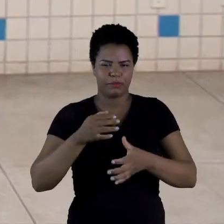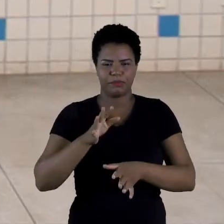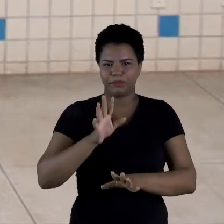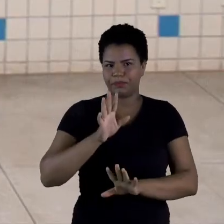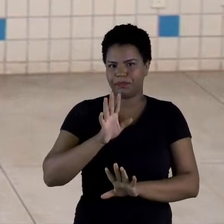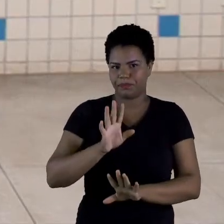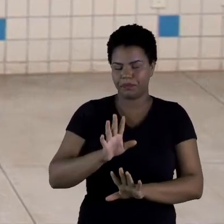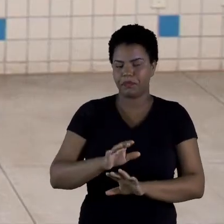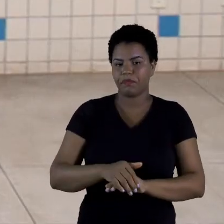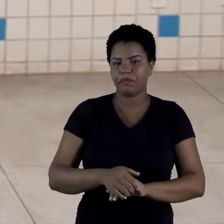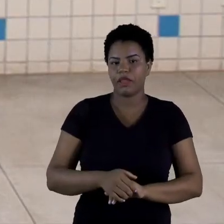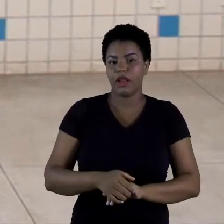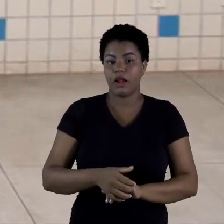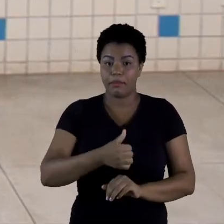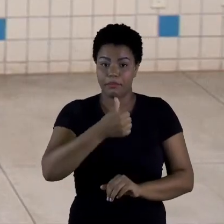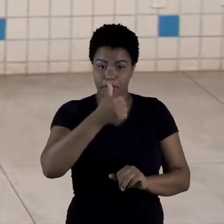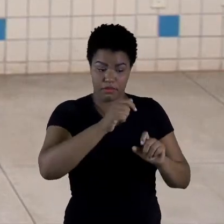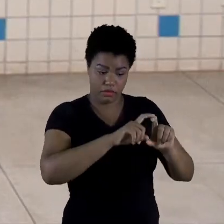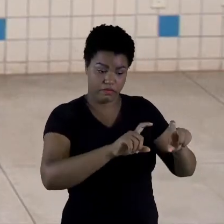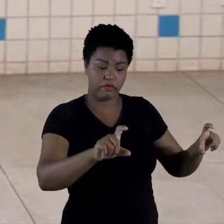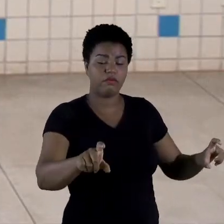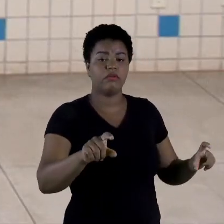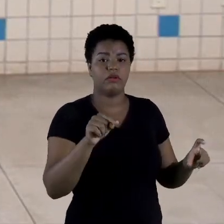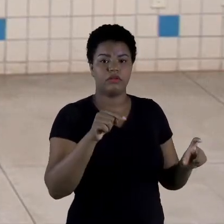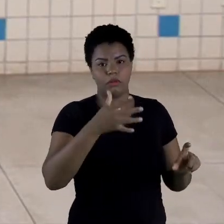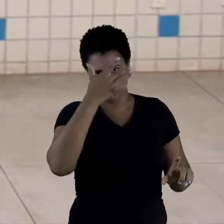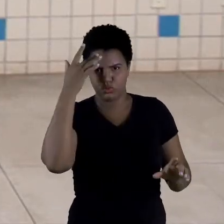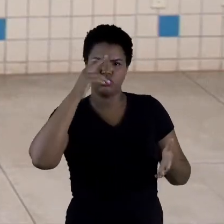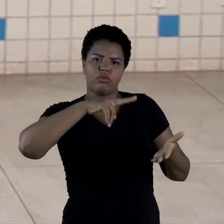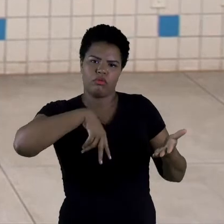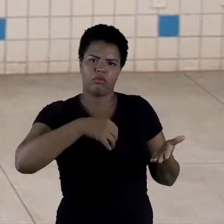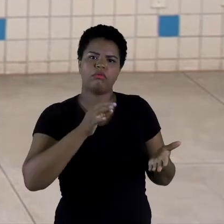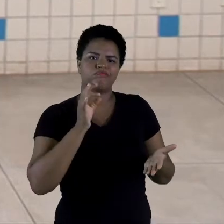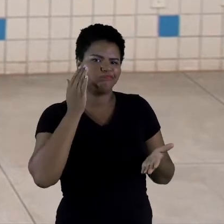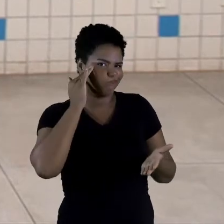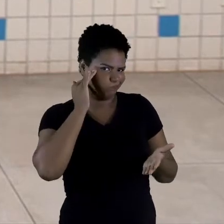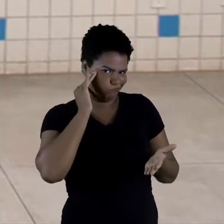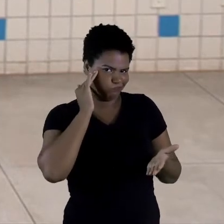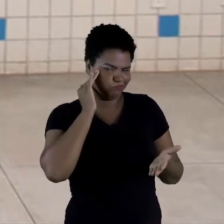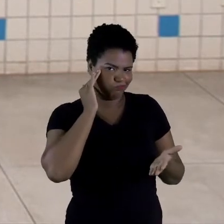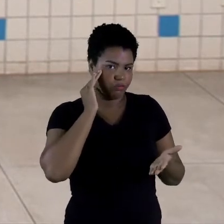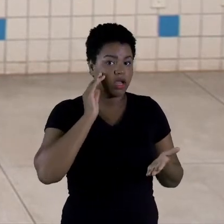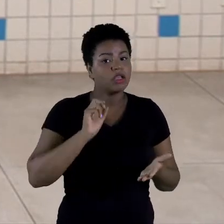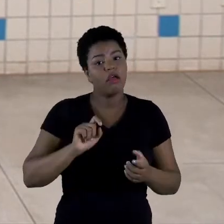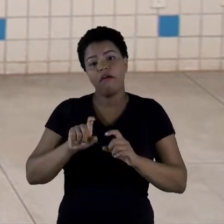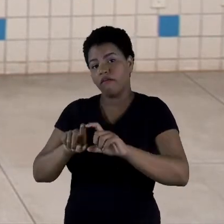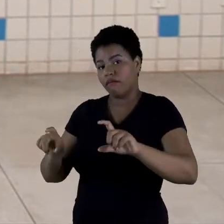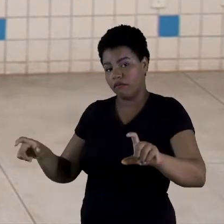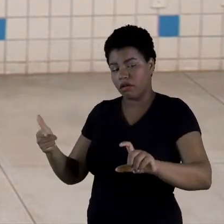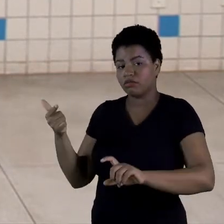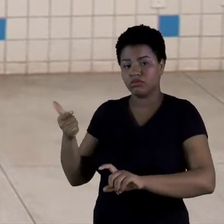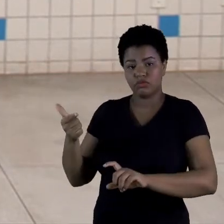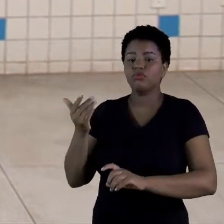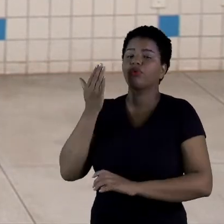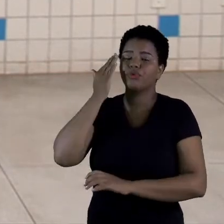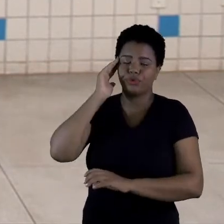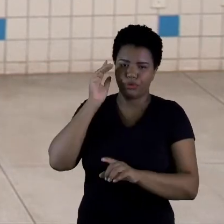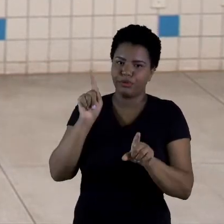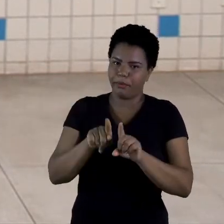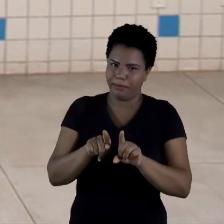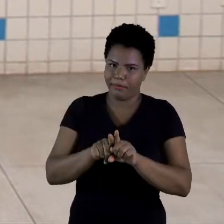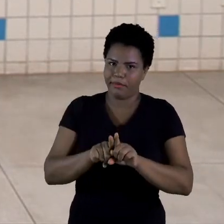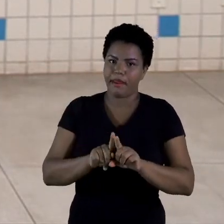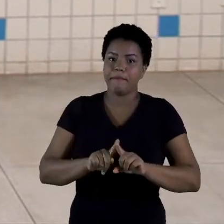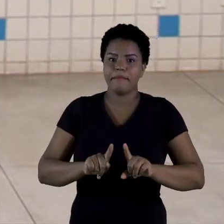falar a primeira frase, a primeira oração, o leitor vai entender. Se eu falar a segunda, também vai entender. Mas eu tenho uma conjunção aí